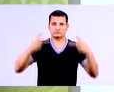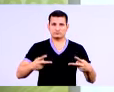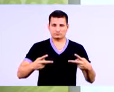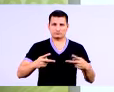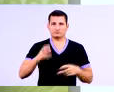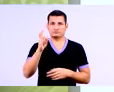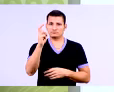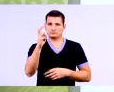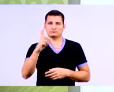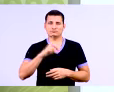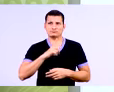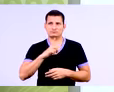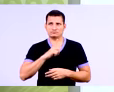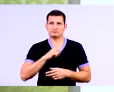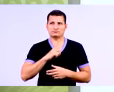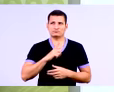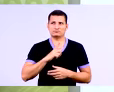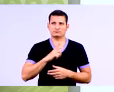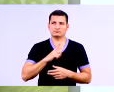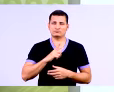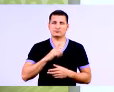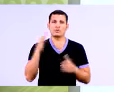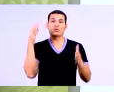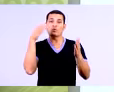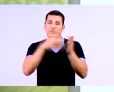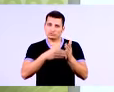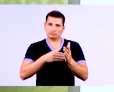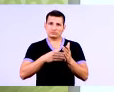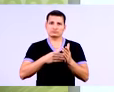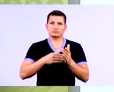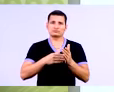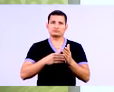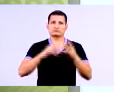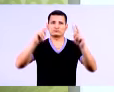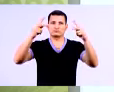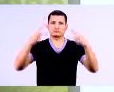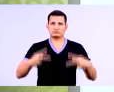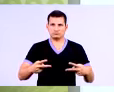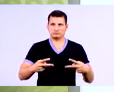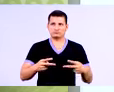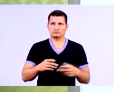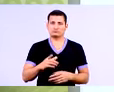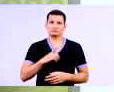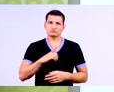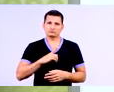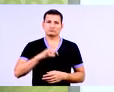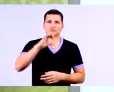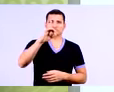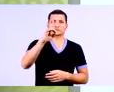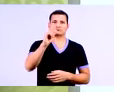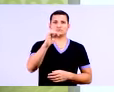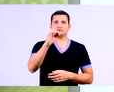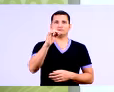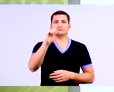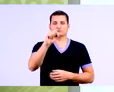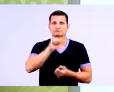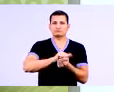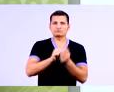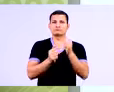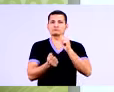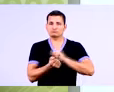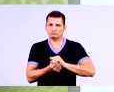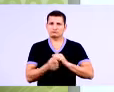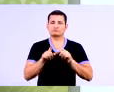HTML5, que é a última versão do HTML. Os browsers ainda estão se adaptando a essa versão, mas já